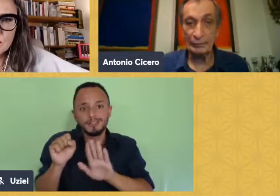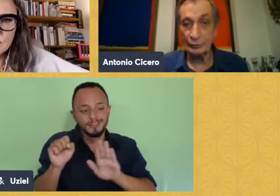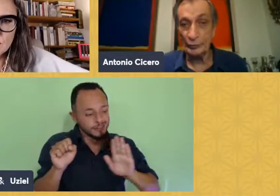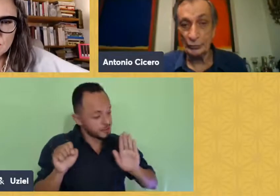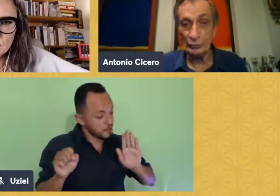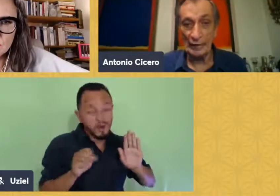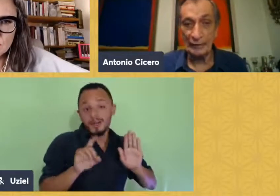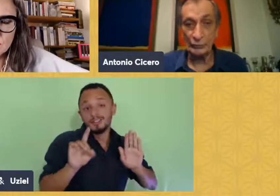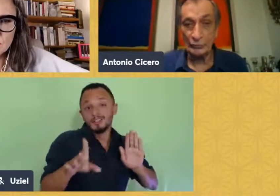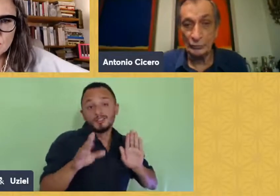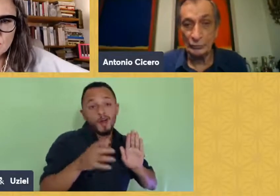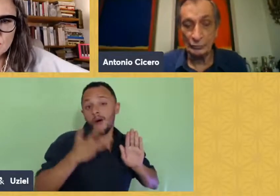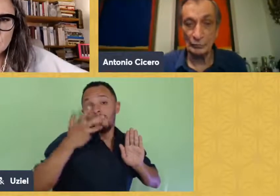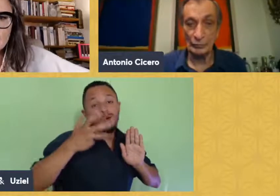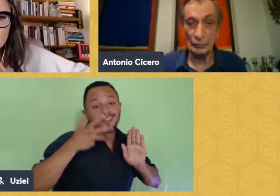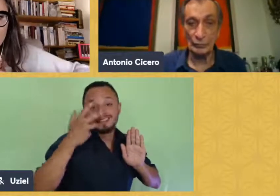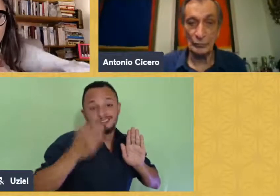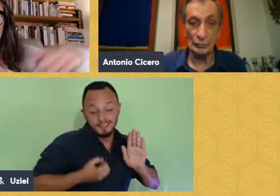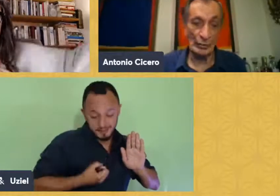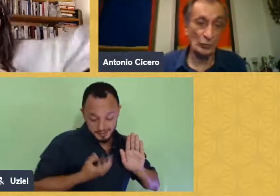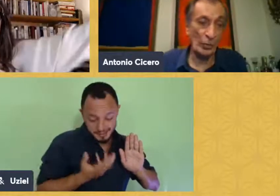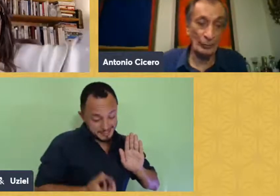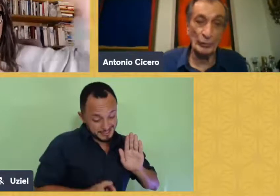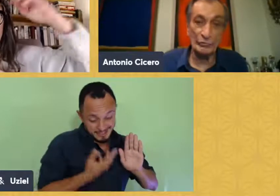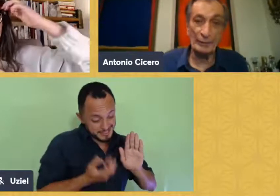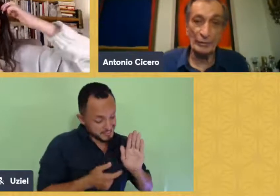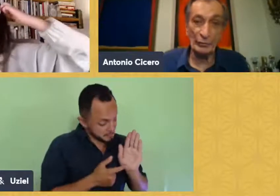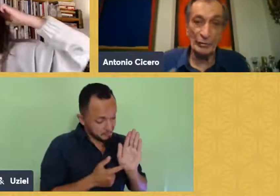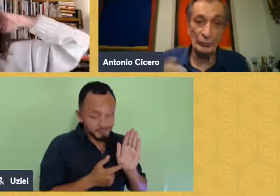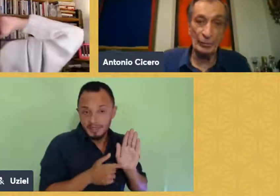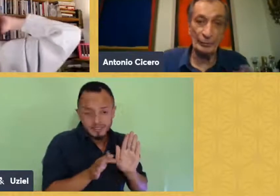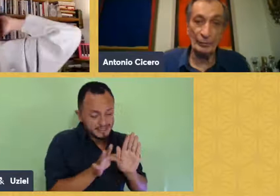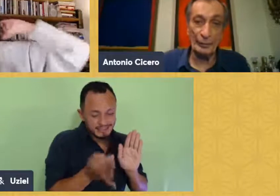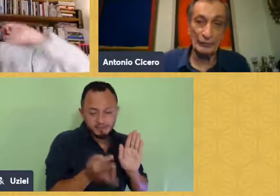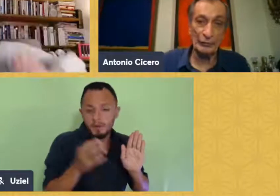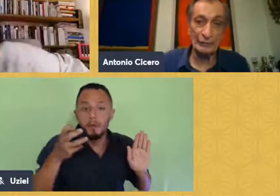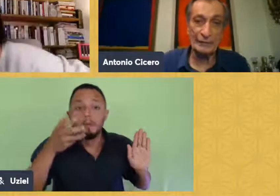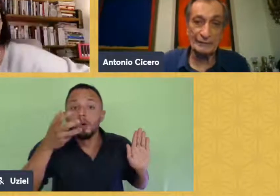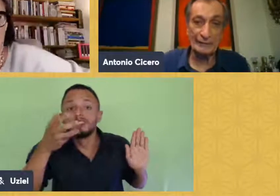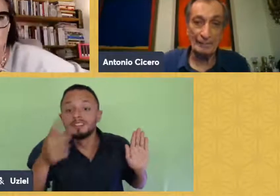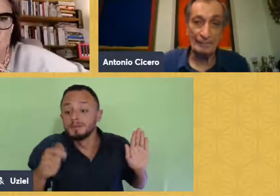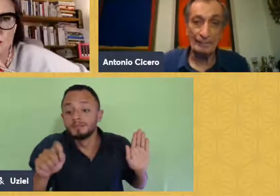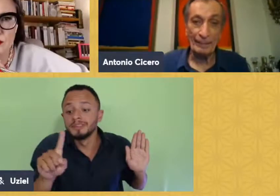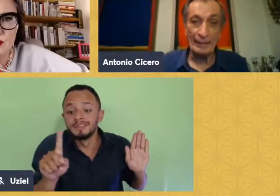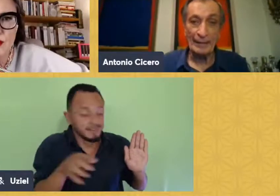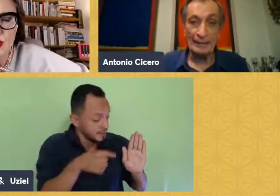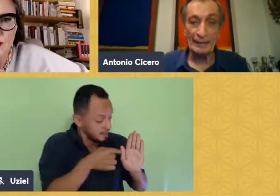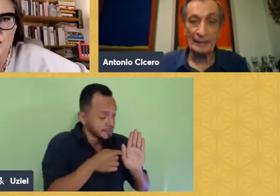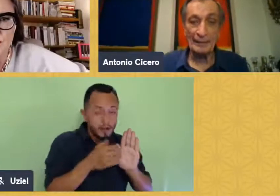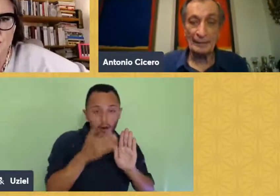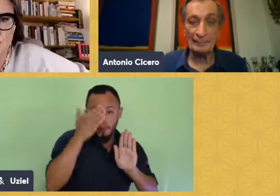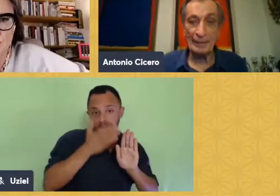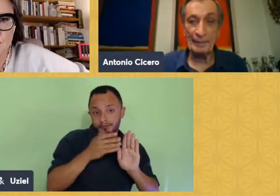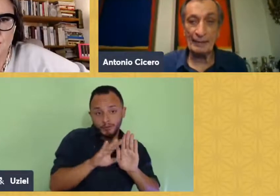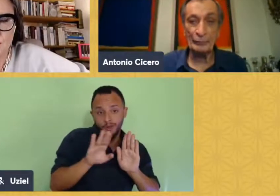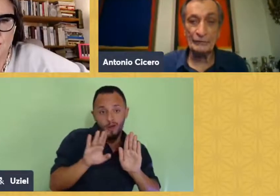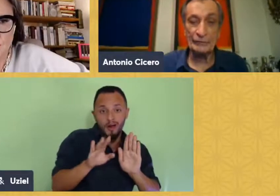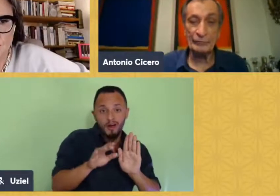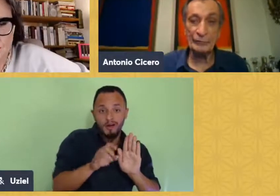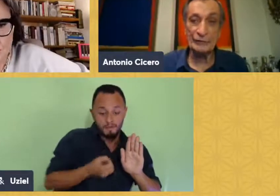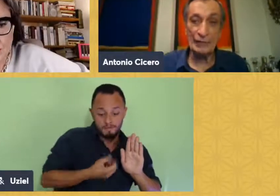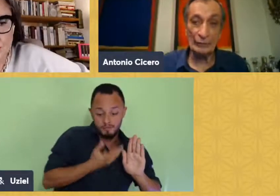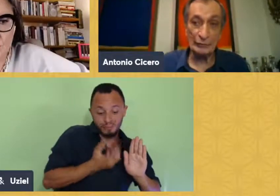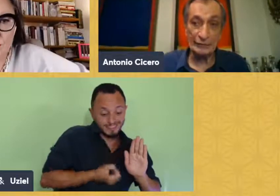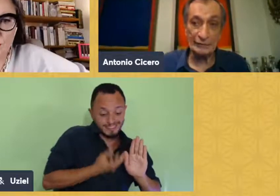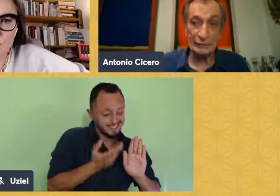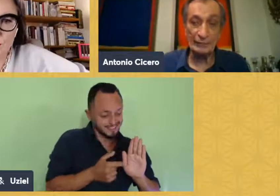E, por outro lado, o oposto também pode acontecer. E também é